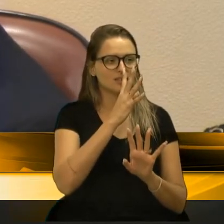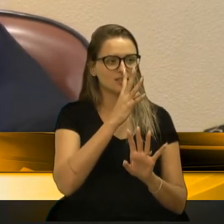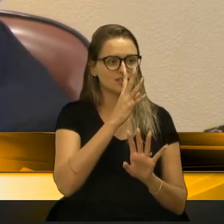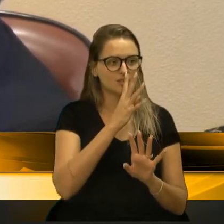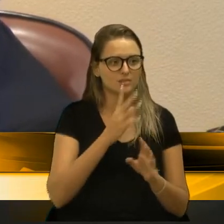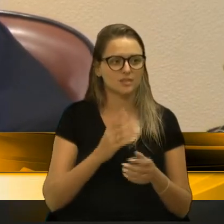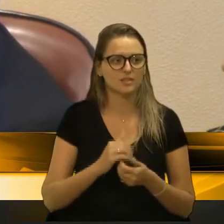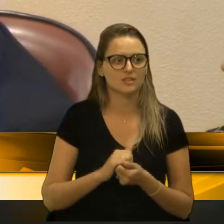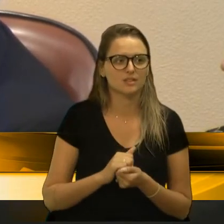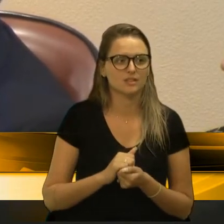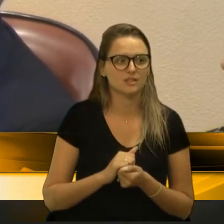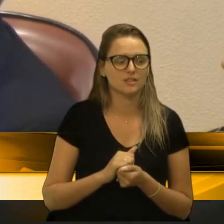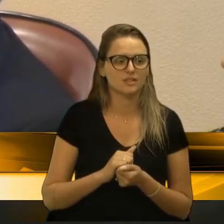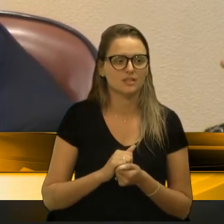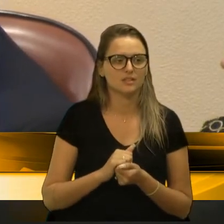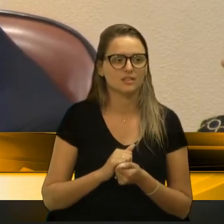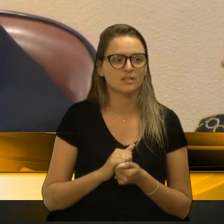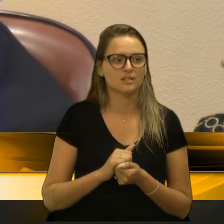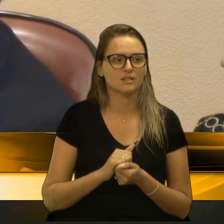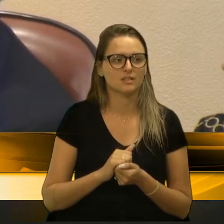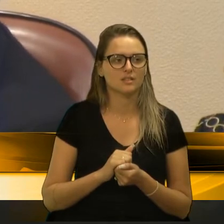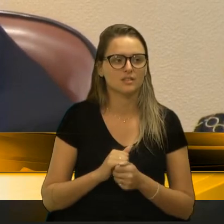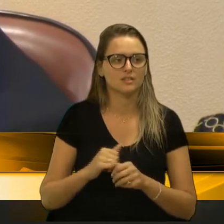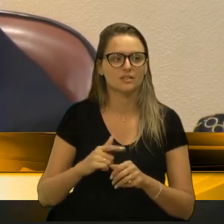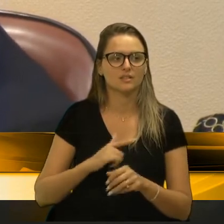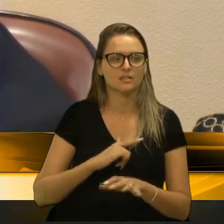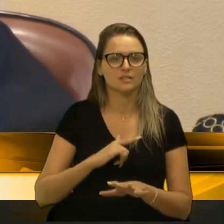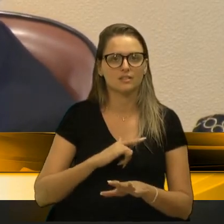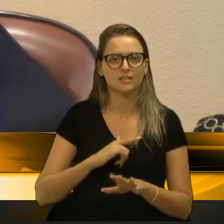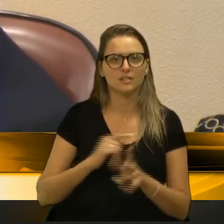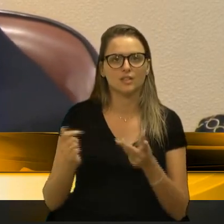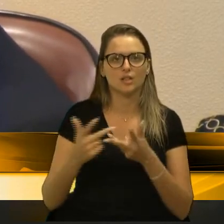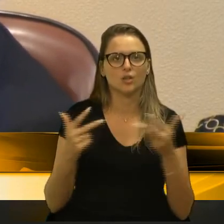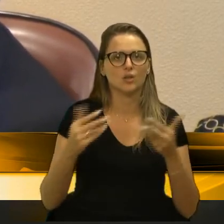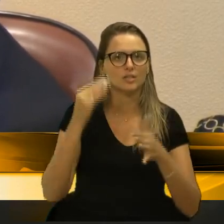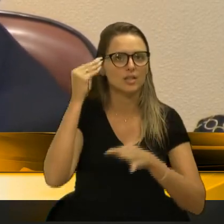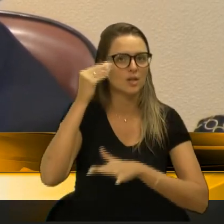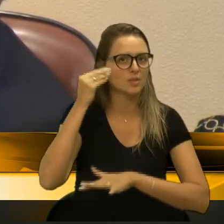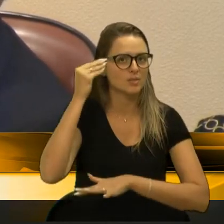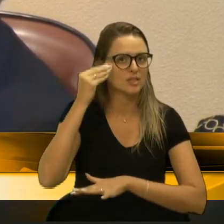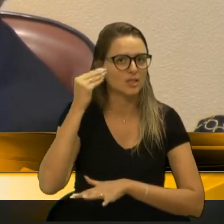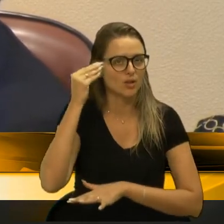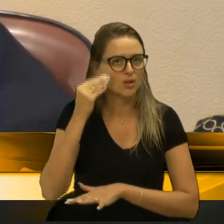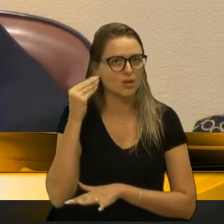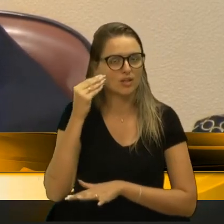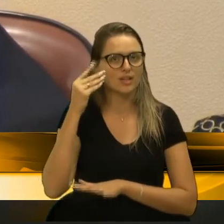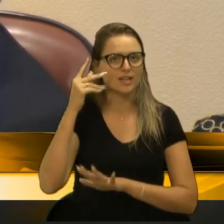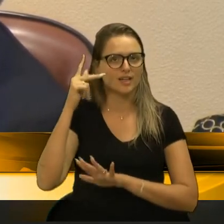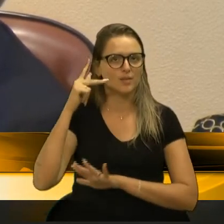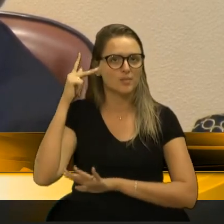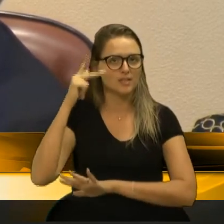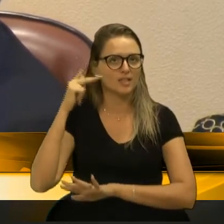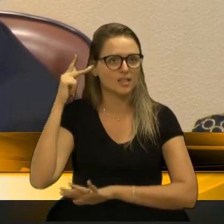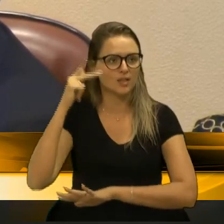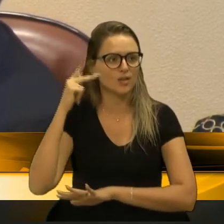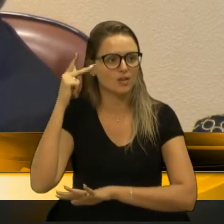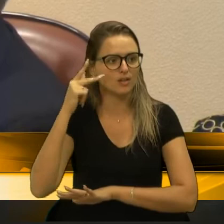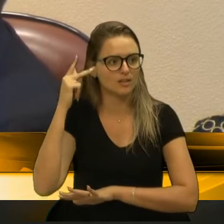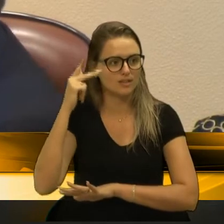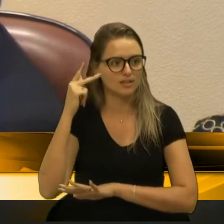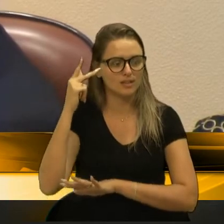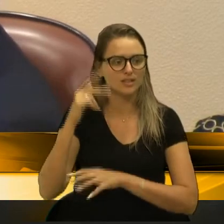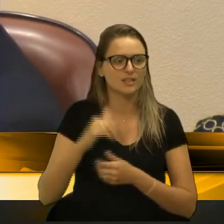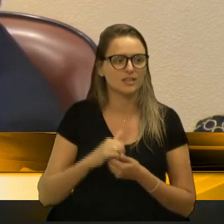essa comissão tem delegado da Polícia Federal, Procuradoria da Justiça, psicopedagoga, psicólogas, psiquiatras, assistentes sociais e juristas.